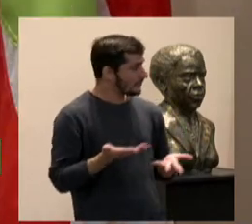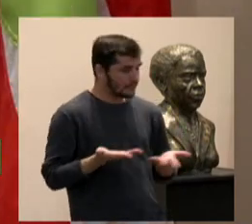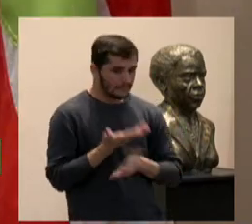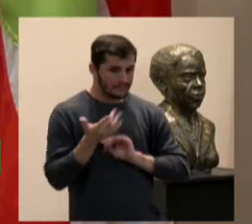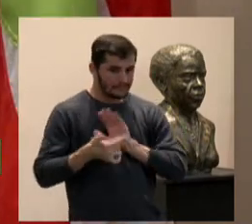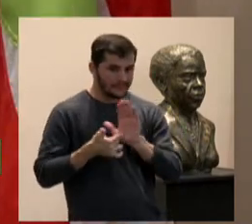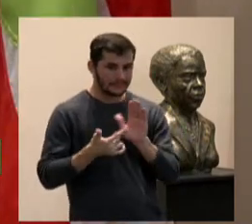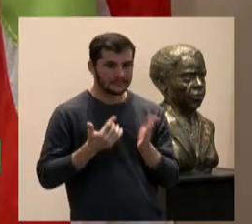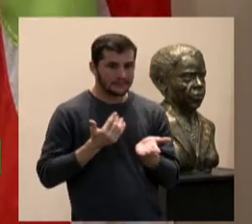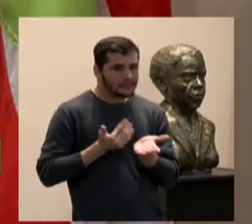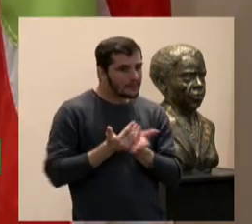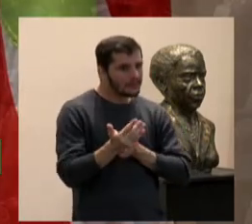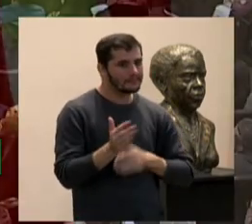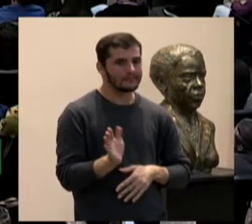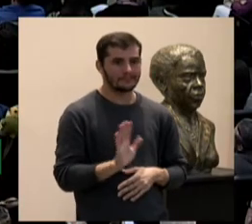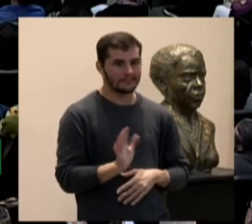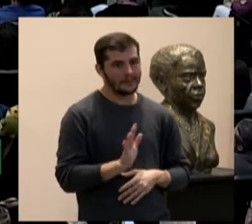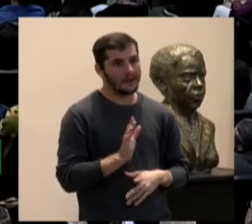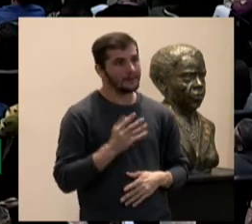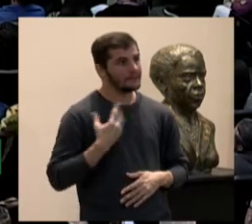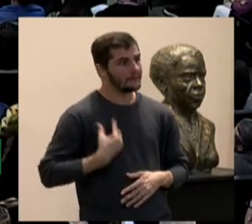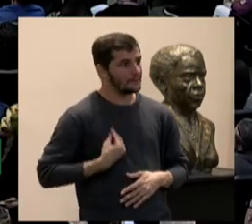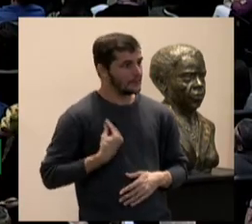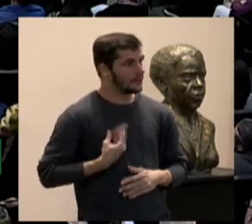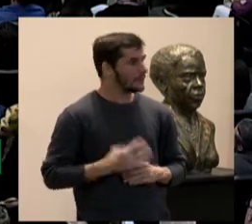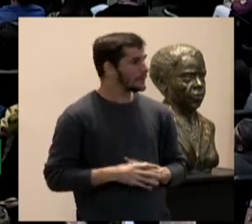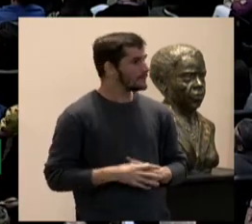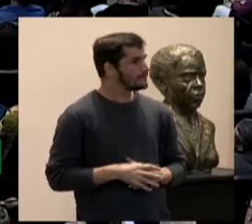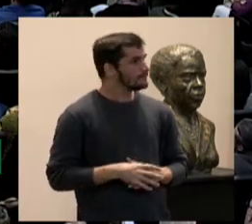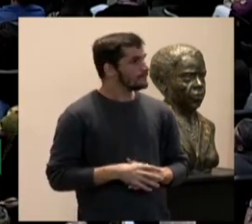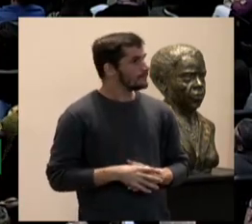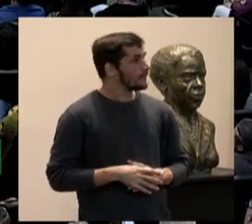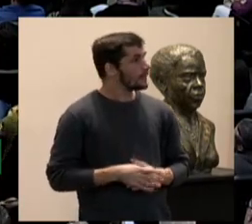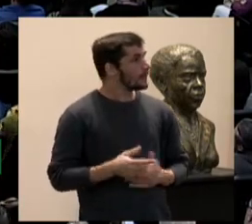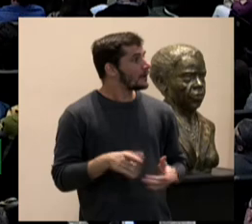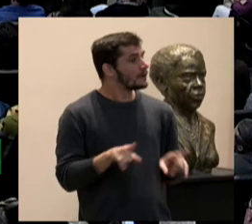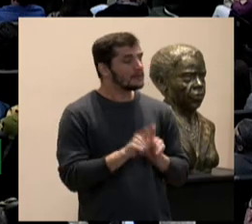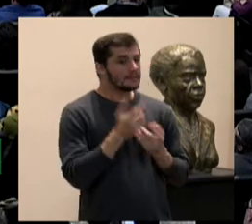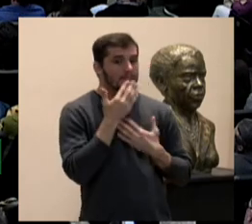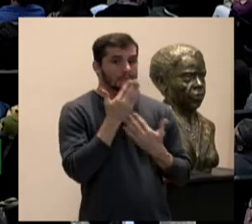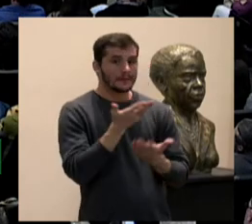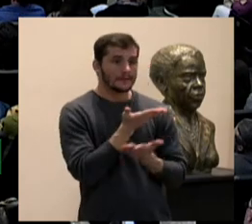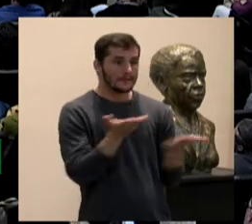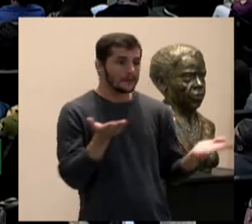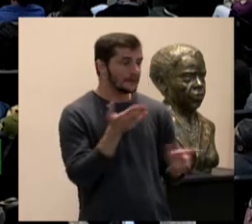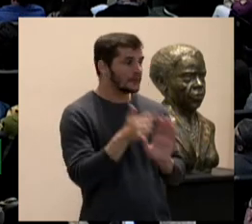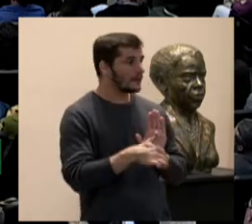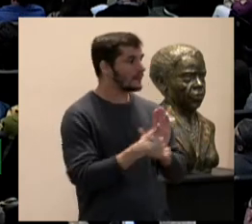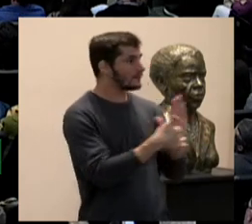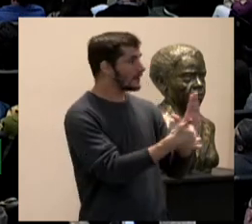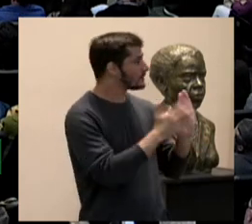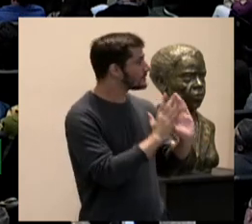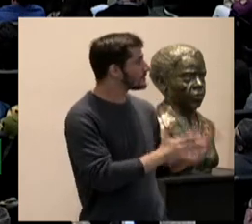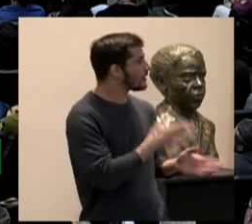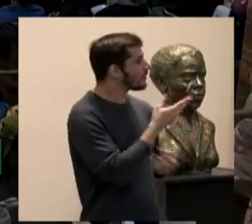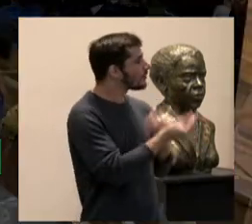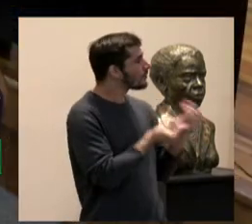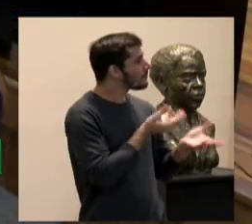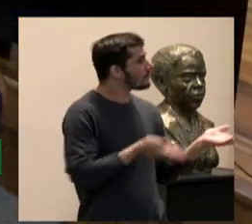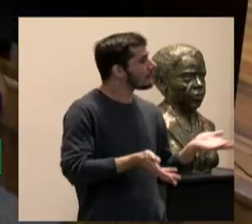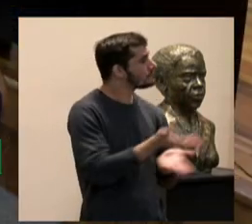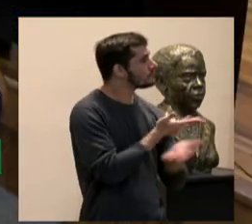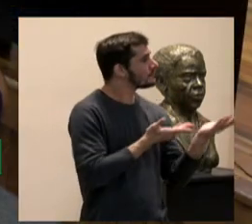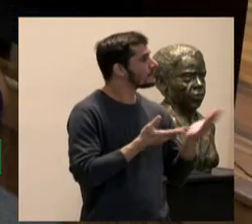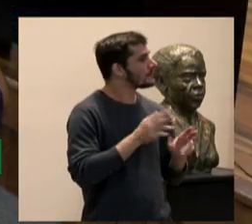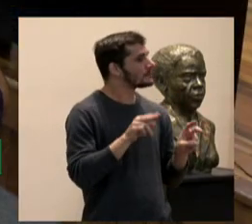apresentação inicial de nenhuma de vocês e vou pedir para que vocês se apresentem já fazendo uma articulação com o